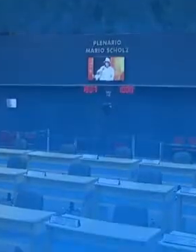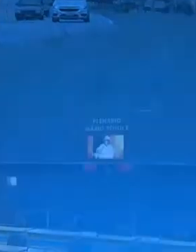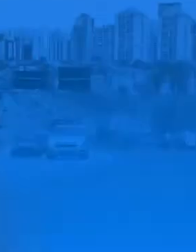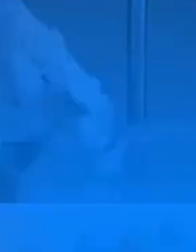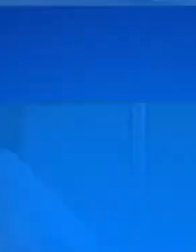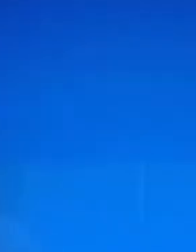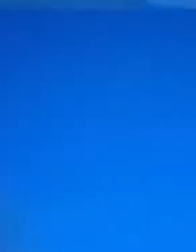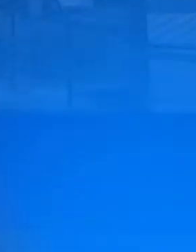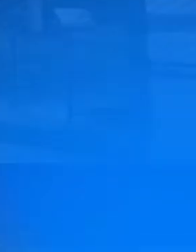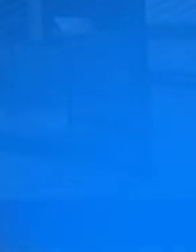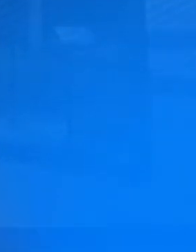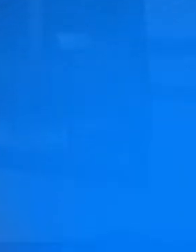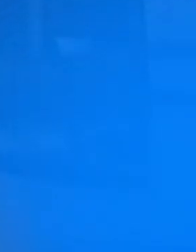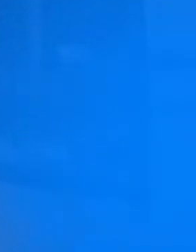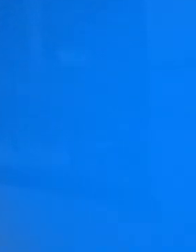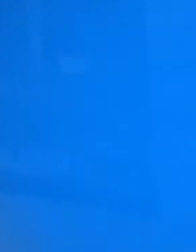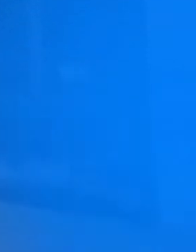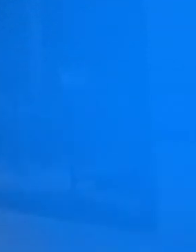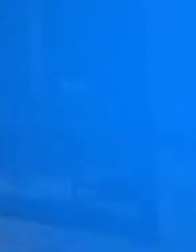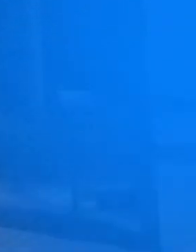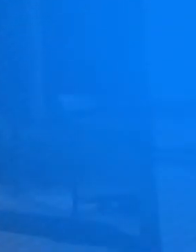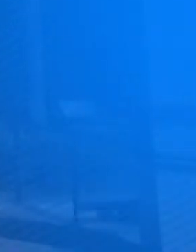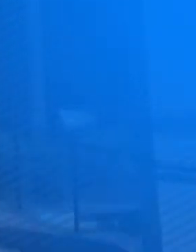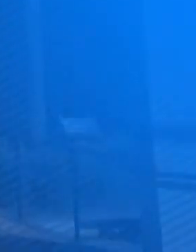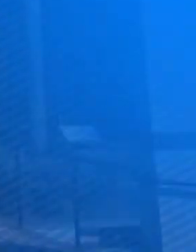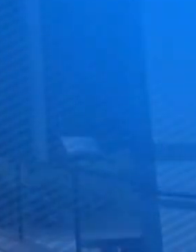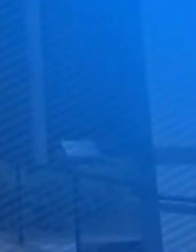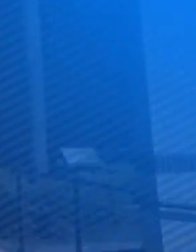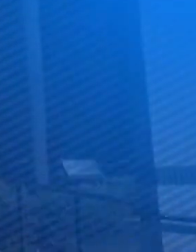tudo isso E aí